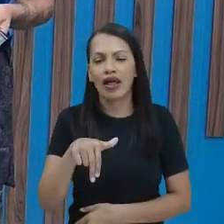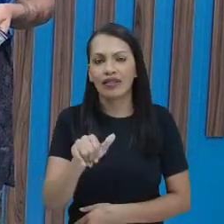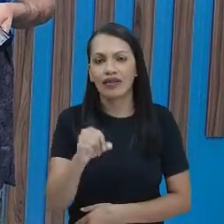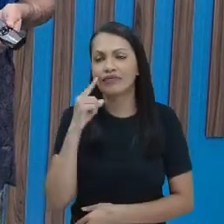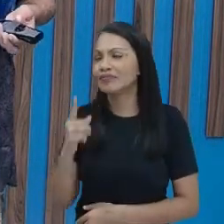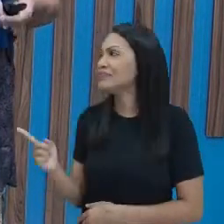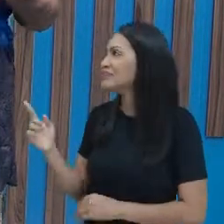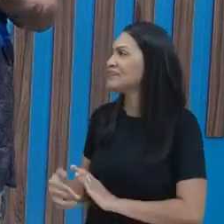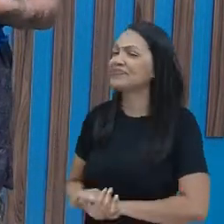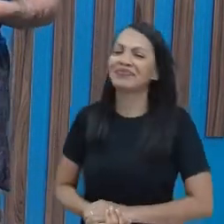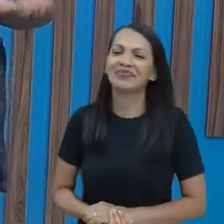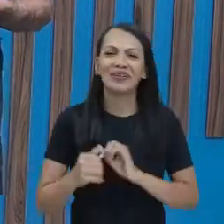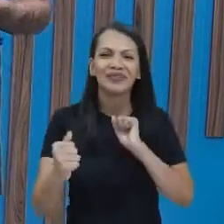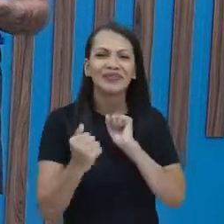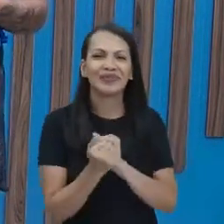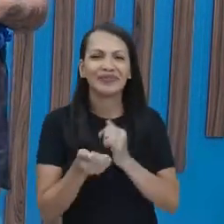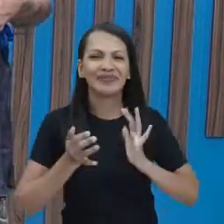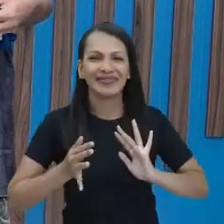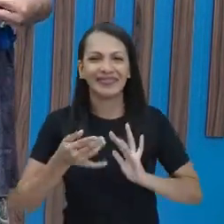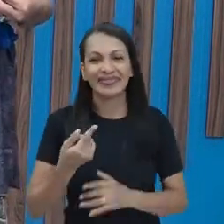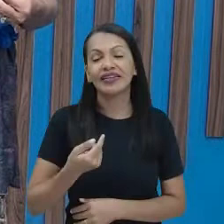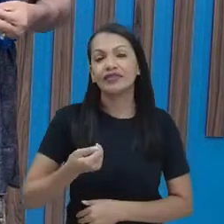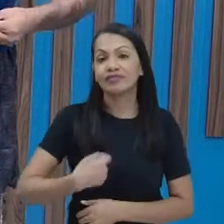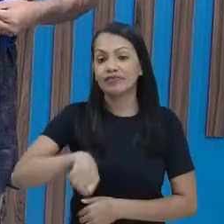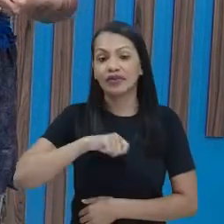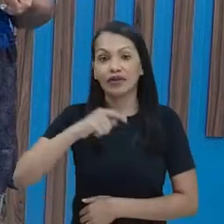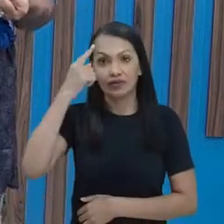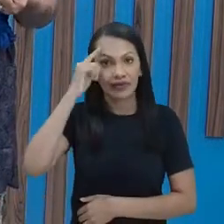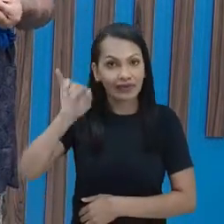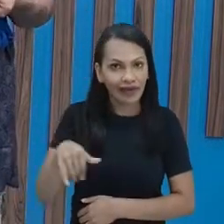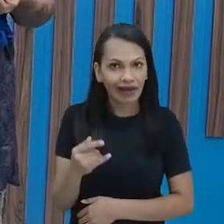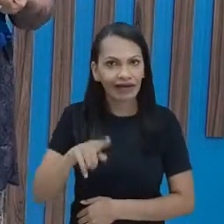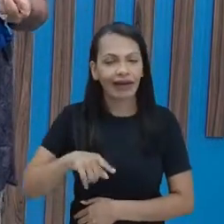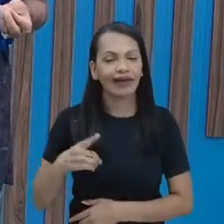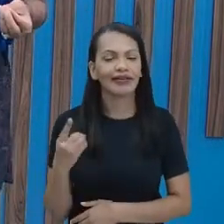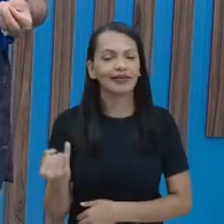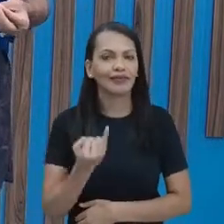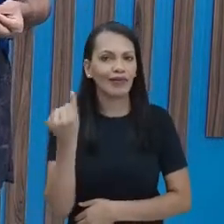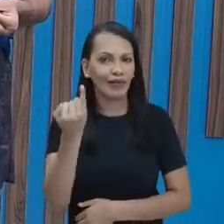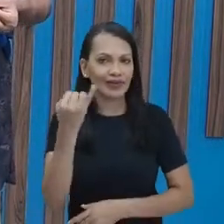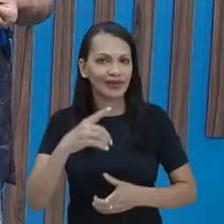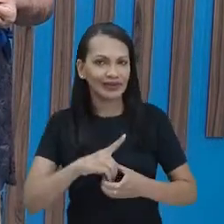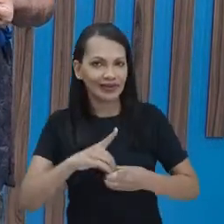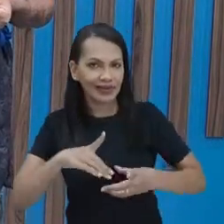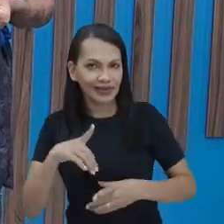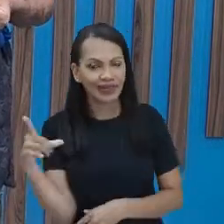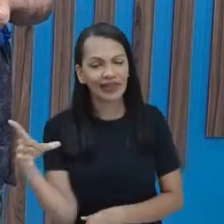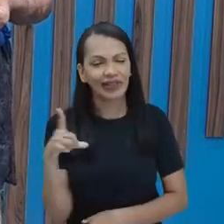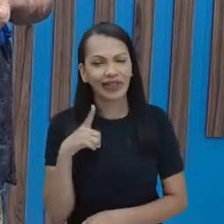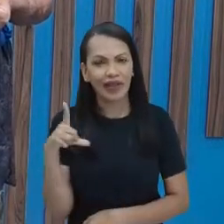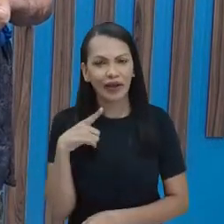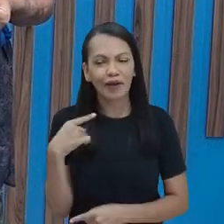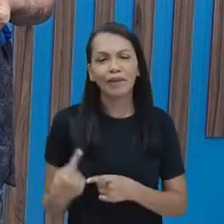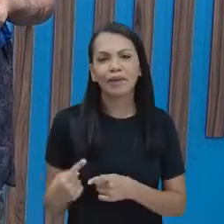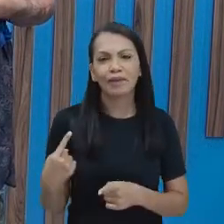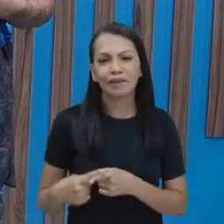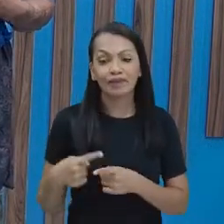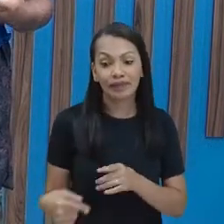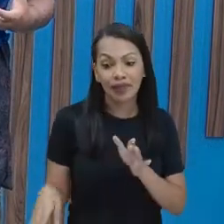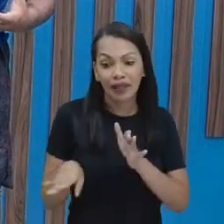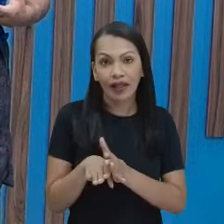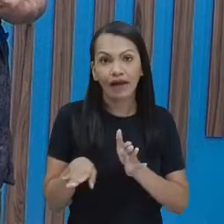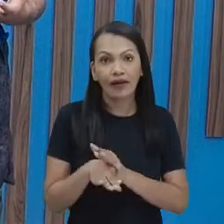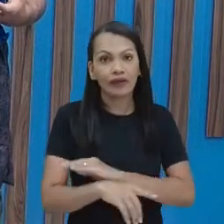sinal. Junto aqui com Jéssica, vamos falar a respeito da importância que a democracia tem. Até porque estamos chegando em uma data